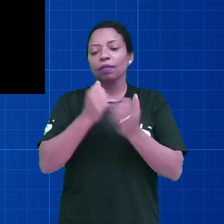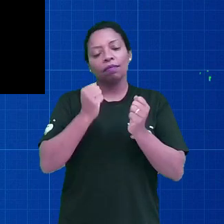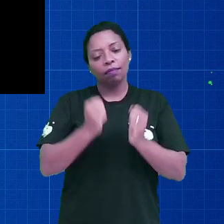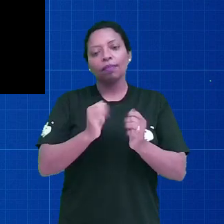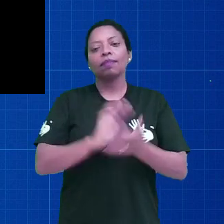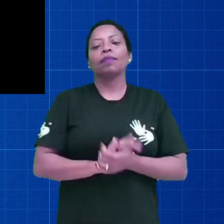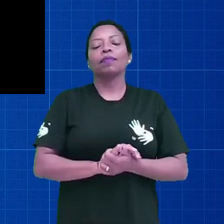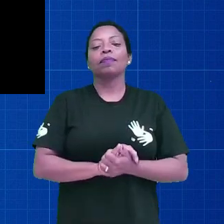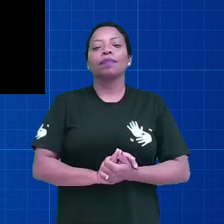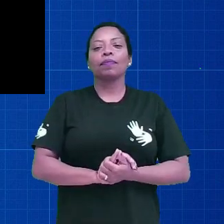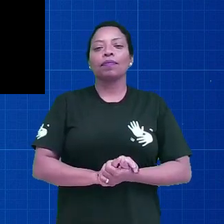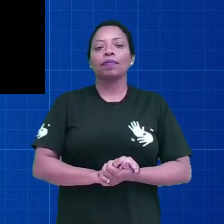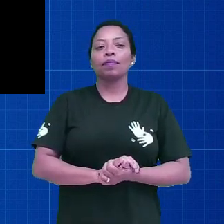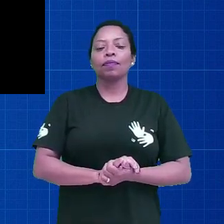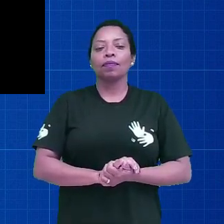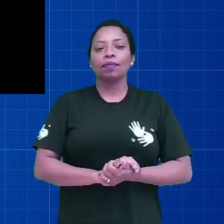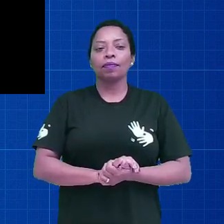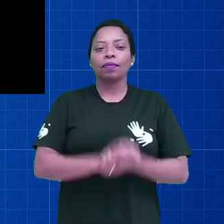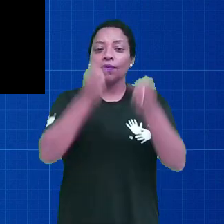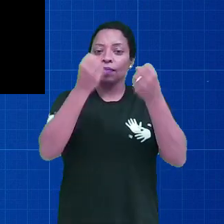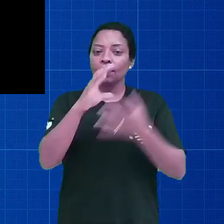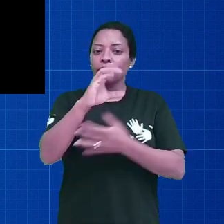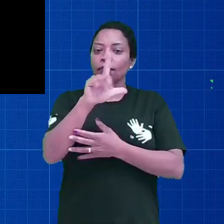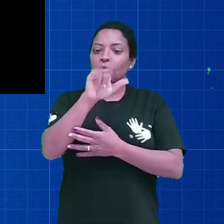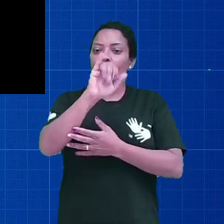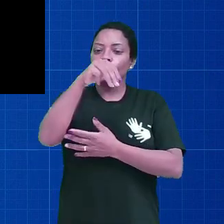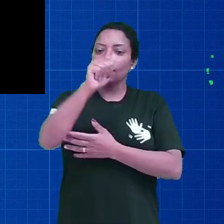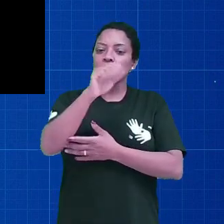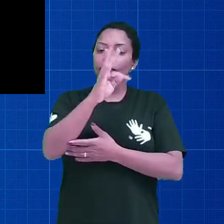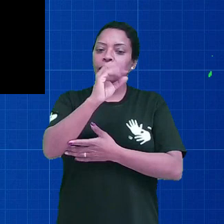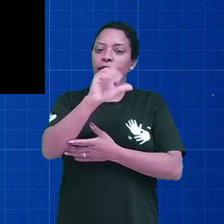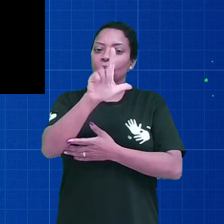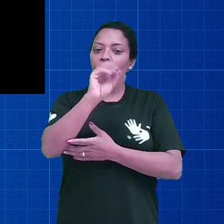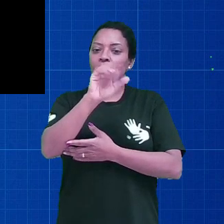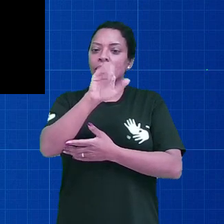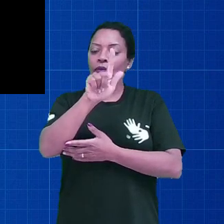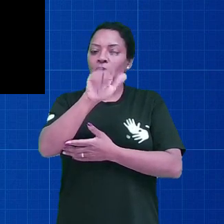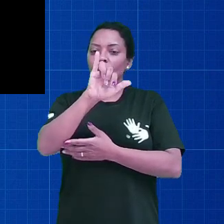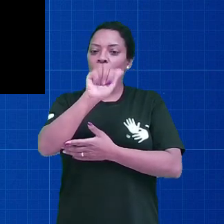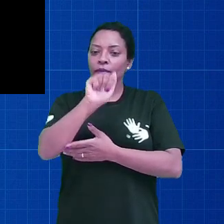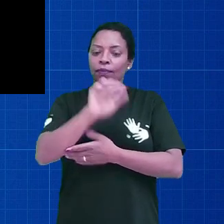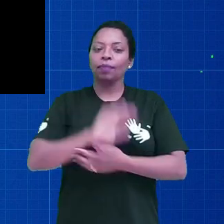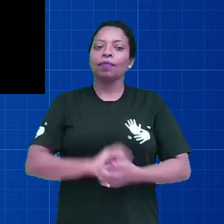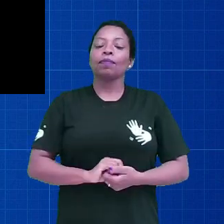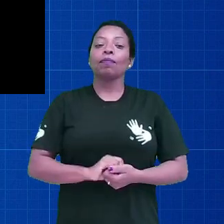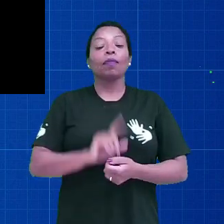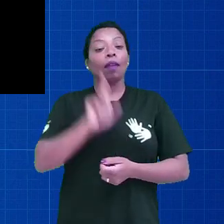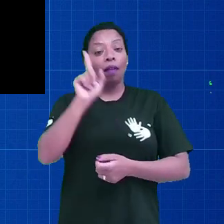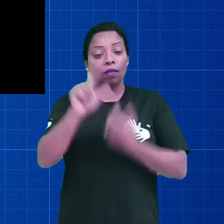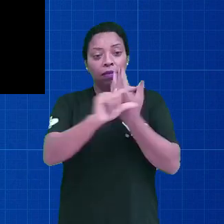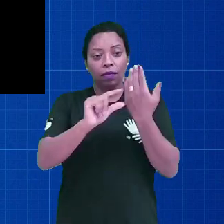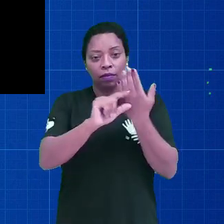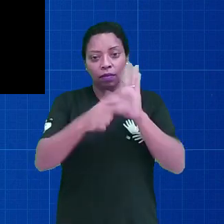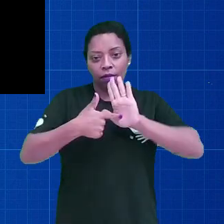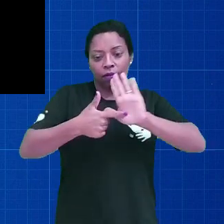podem consultar é a Climatologia nos Trópicos, do Ayoade. Mas lá ele apresenta o seguinte, que